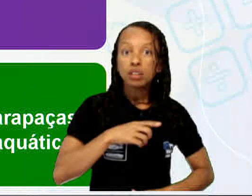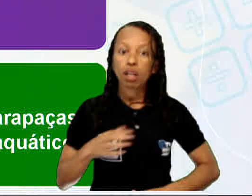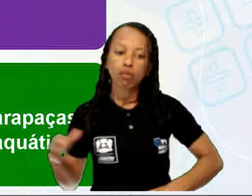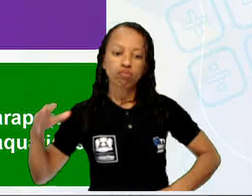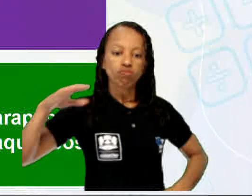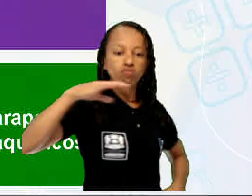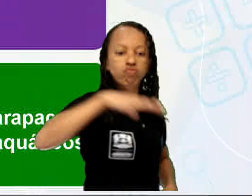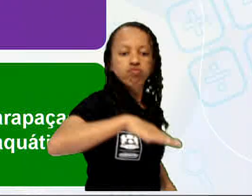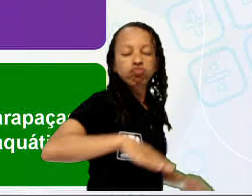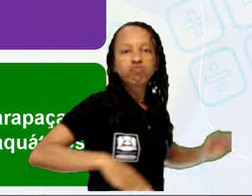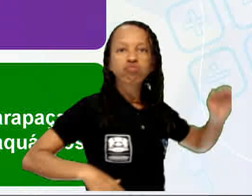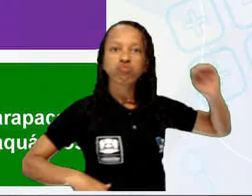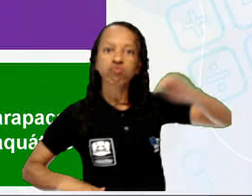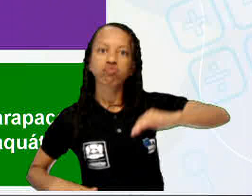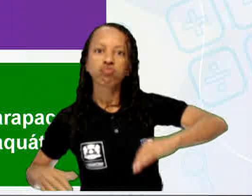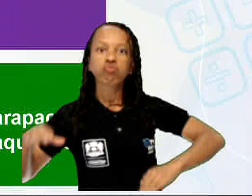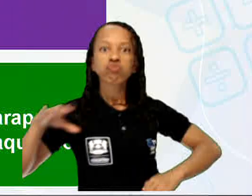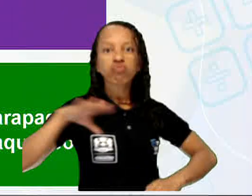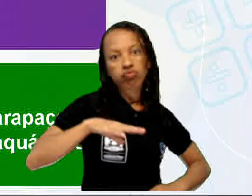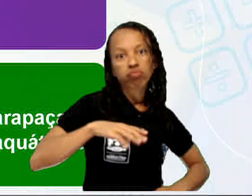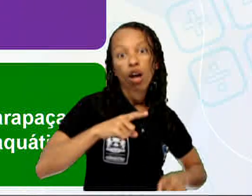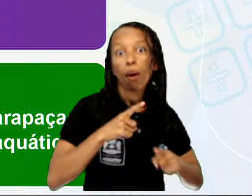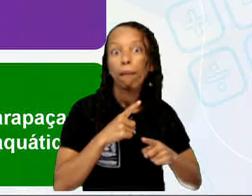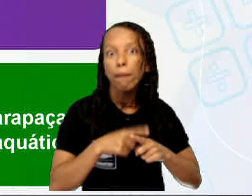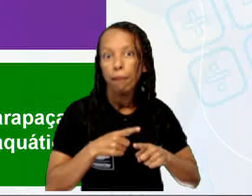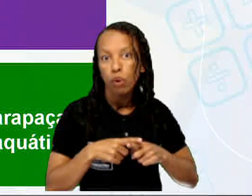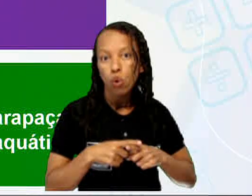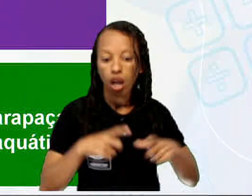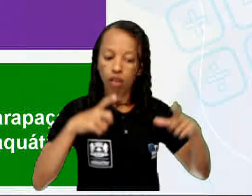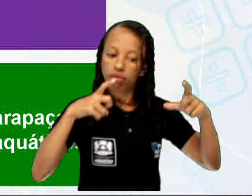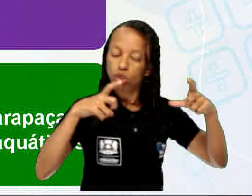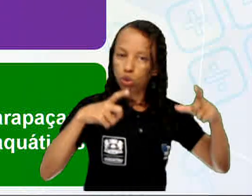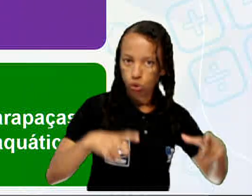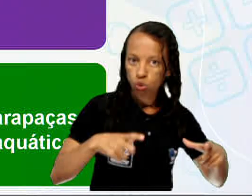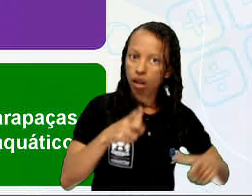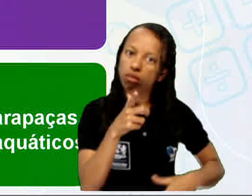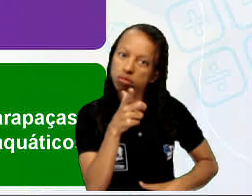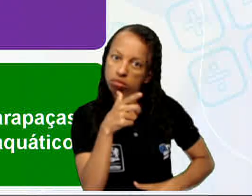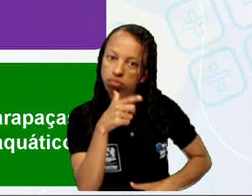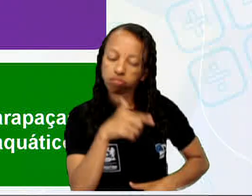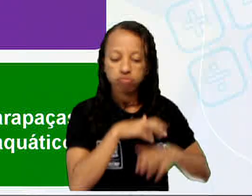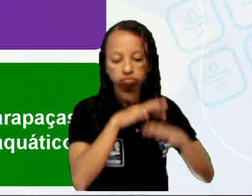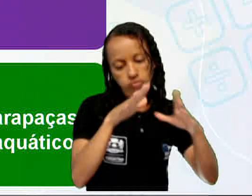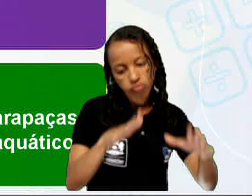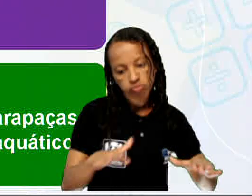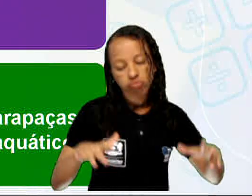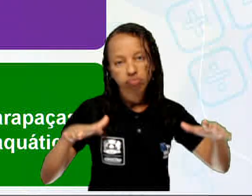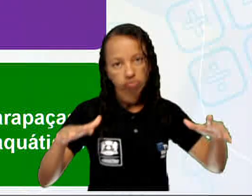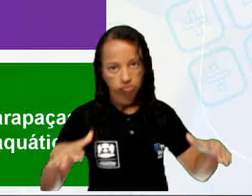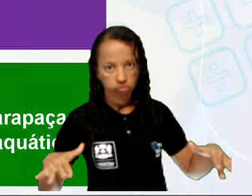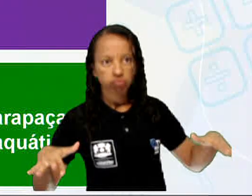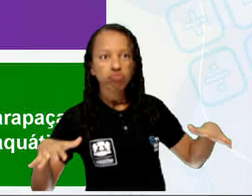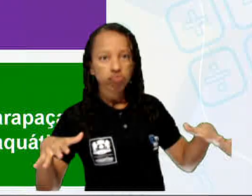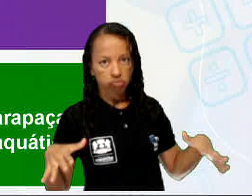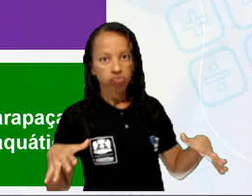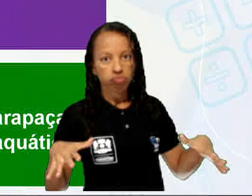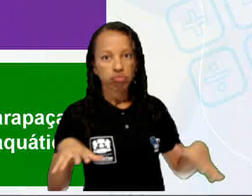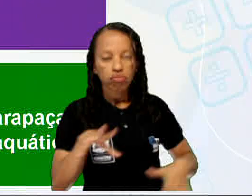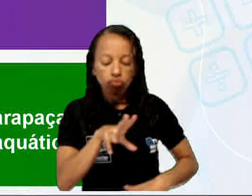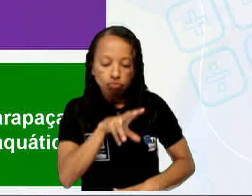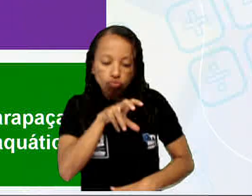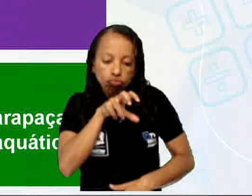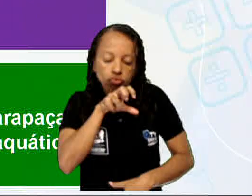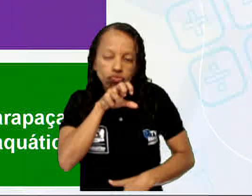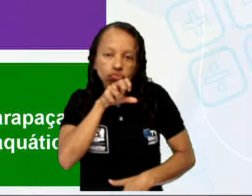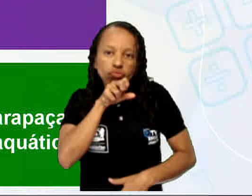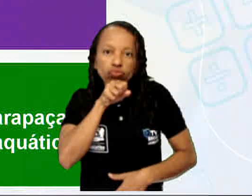peixes, o habitat natural deles é na água, em rios, oceanos, lagos. Respiram pelas brânquias.